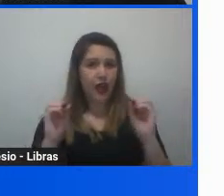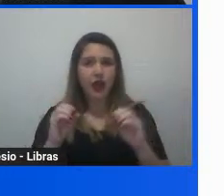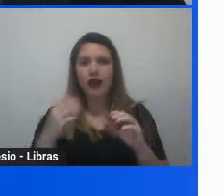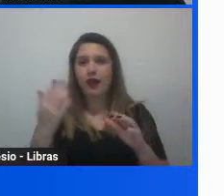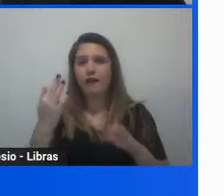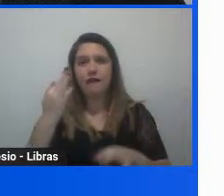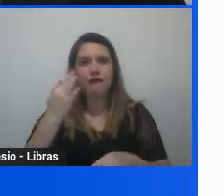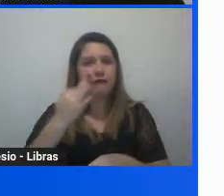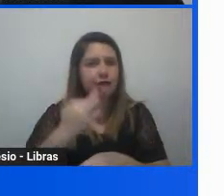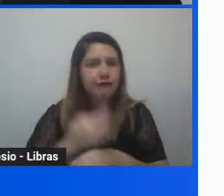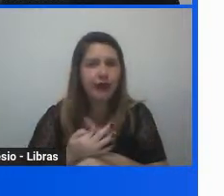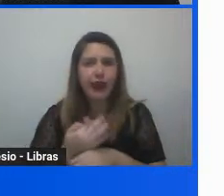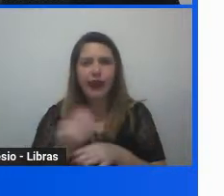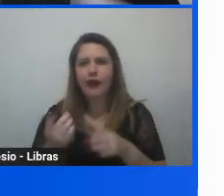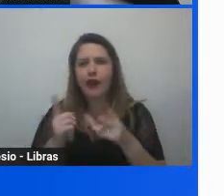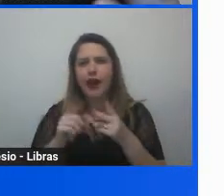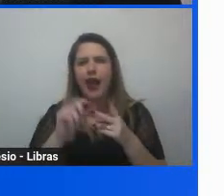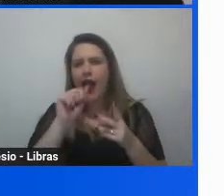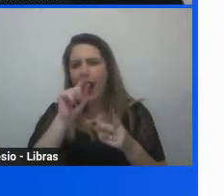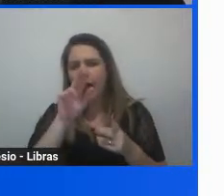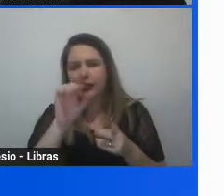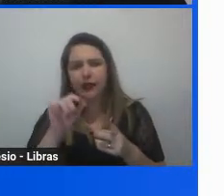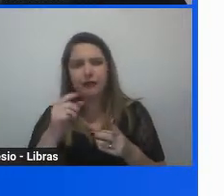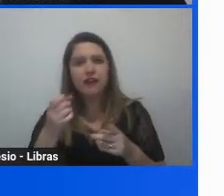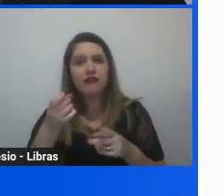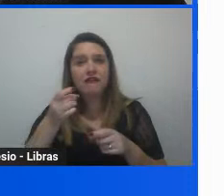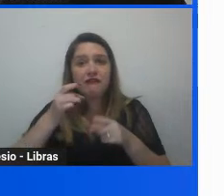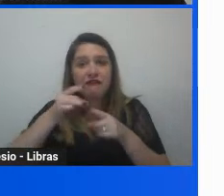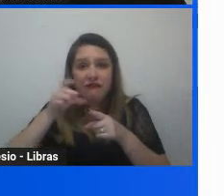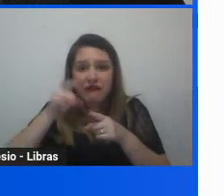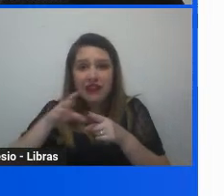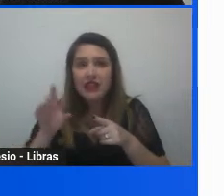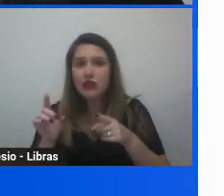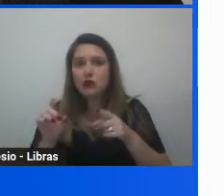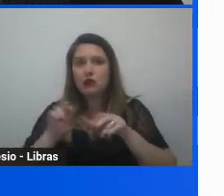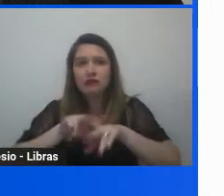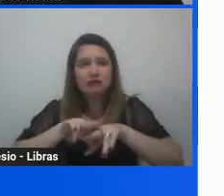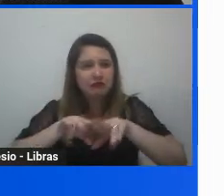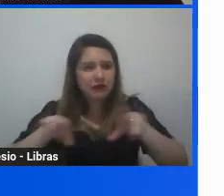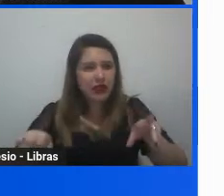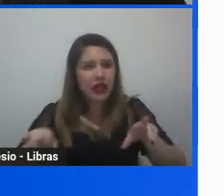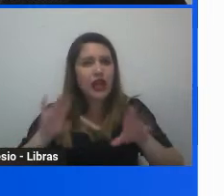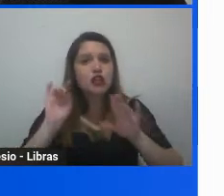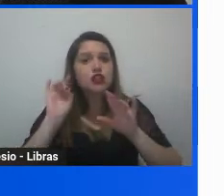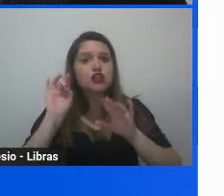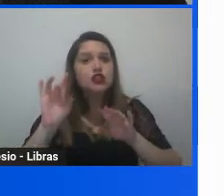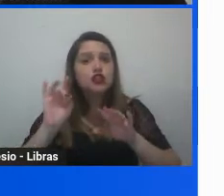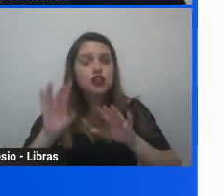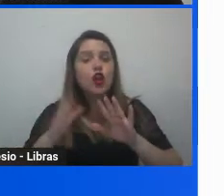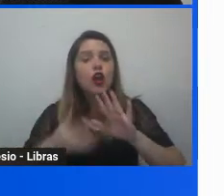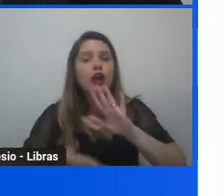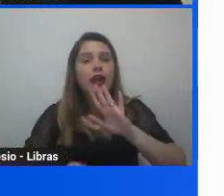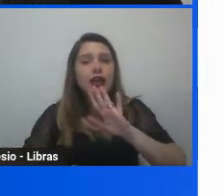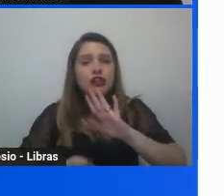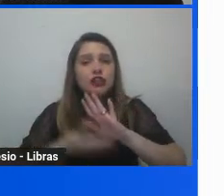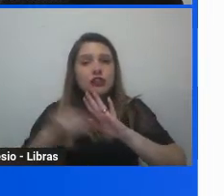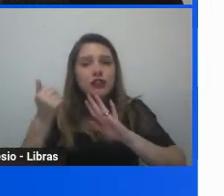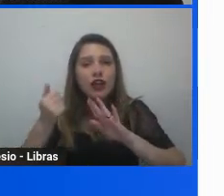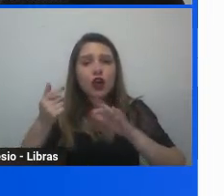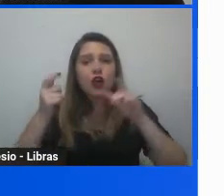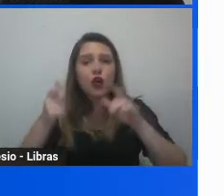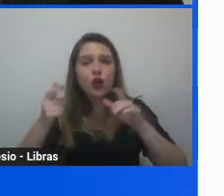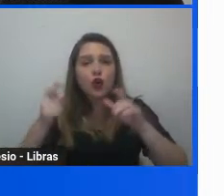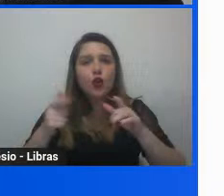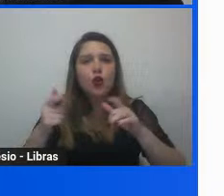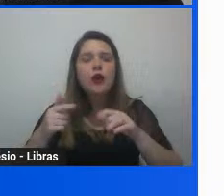arame, vidro, galhos, qualquer outra coisa. A retirada pode provocar lesões seríssimas. E se perfurou